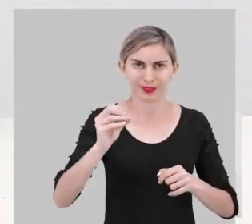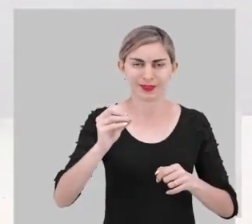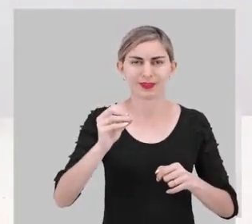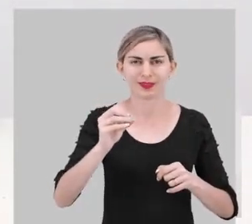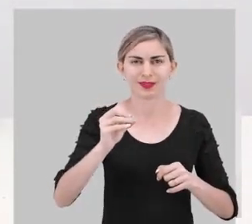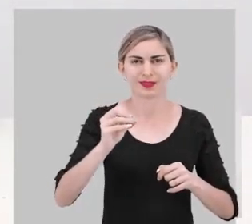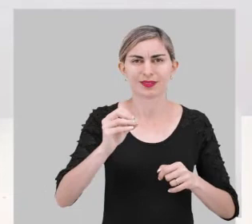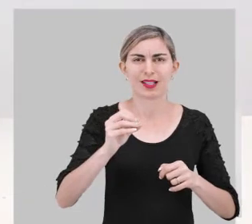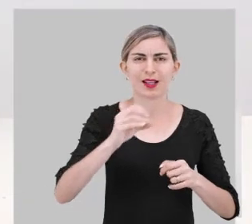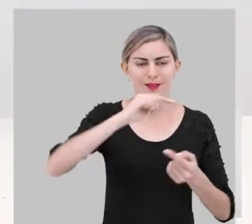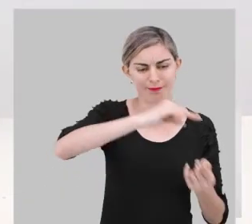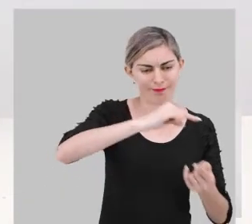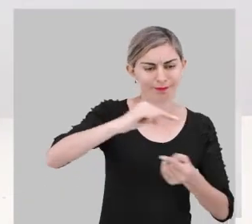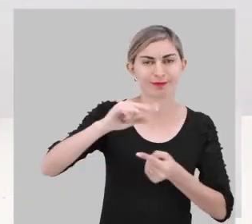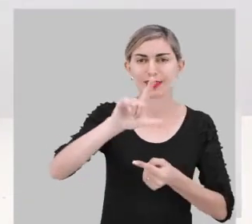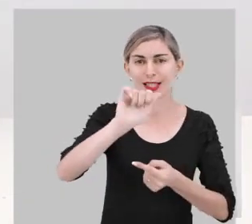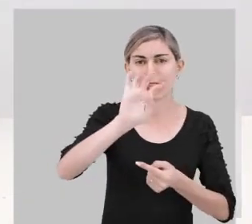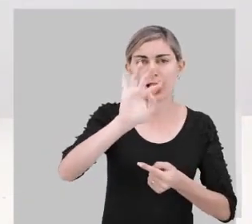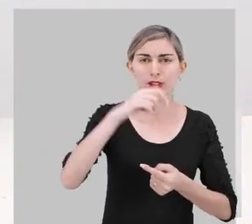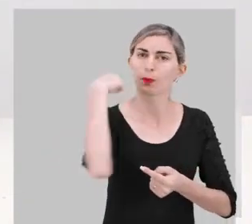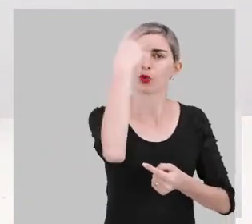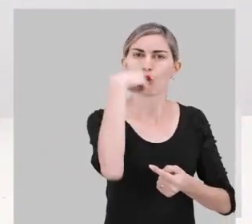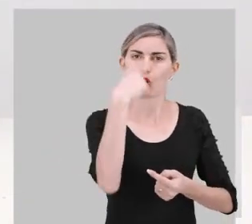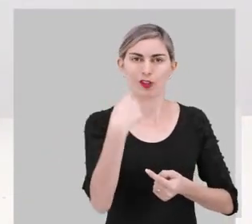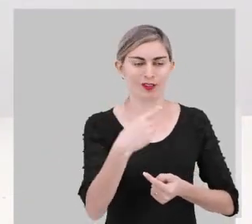16.800 latas por hora.